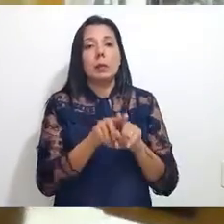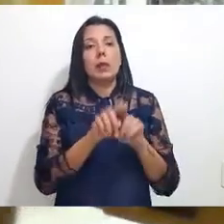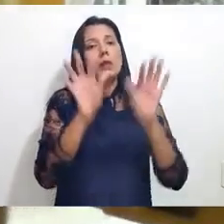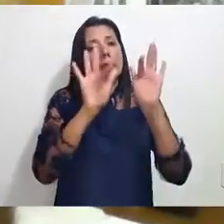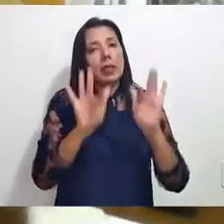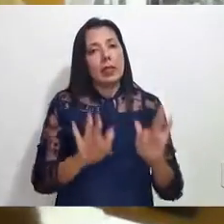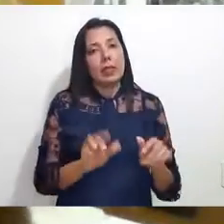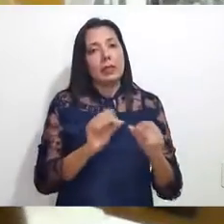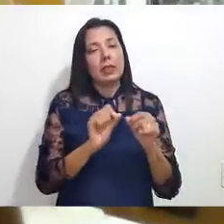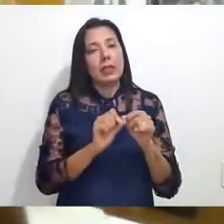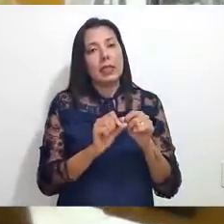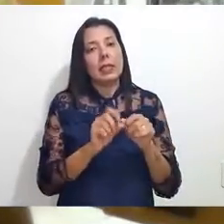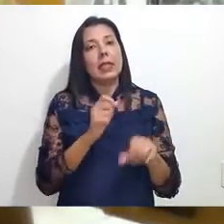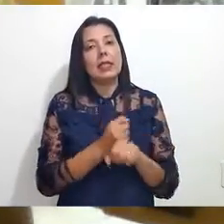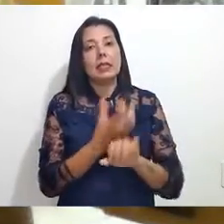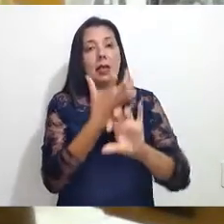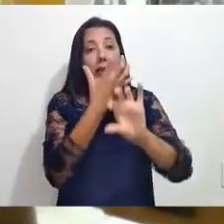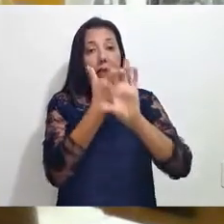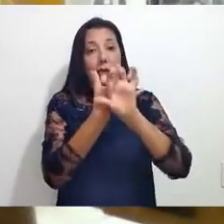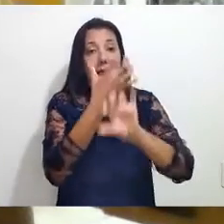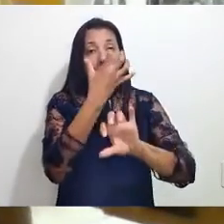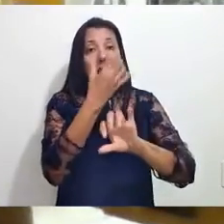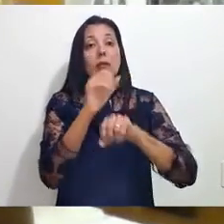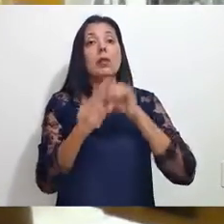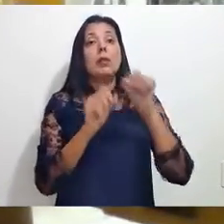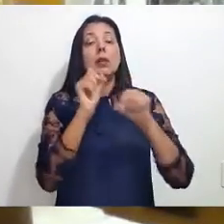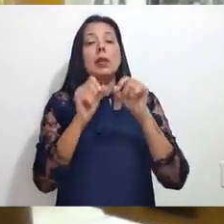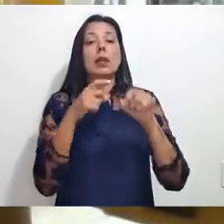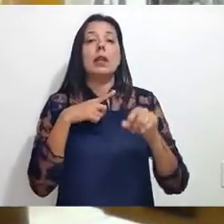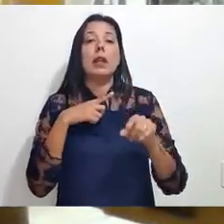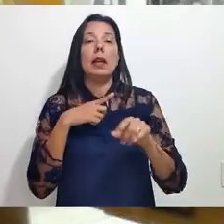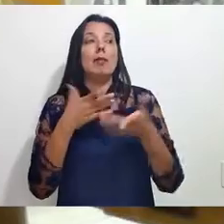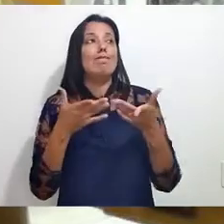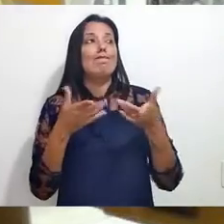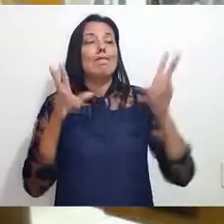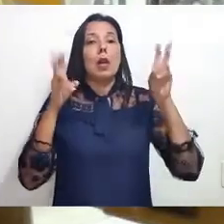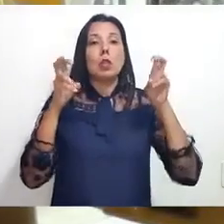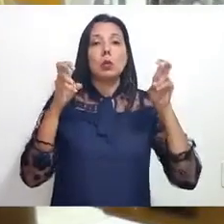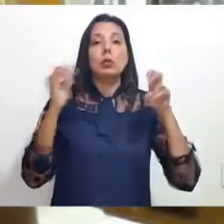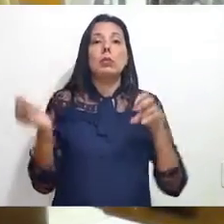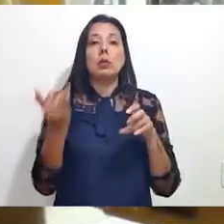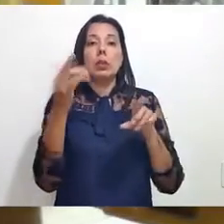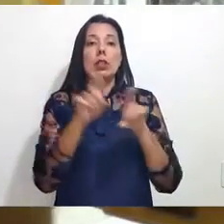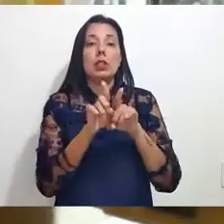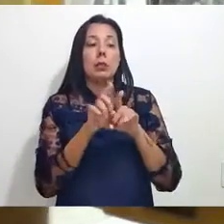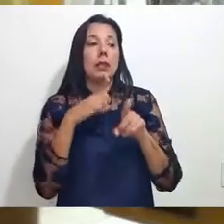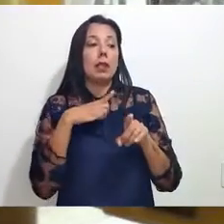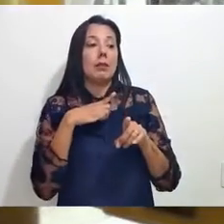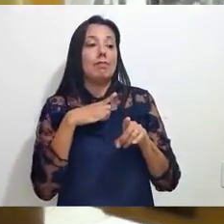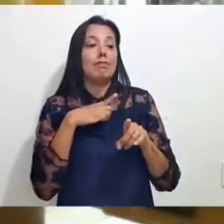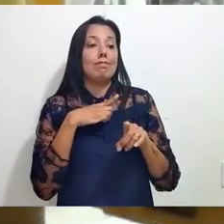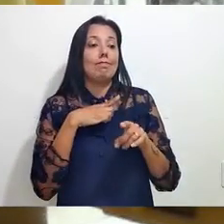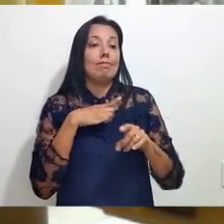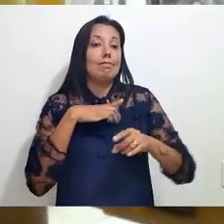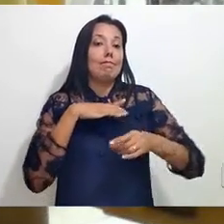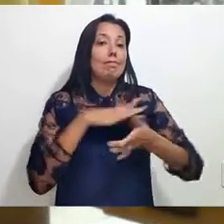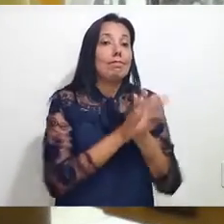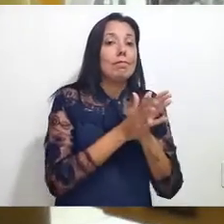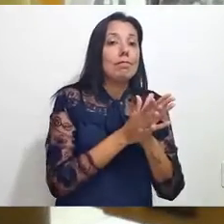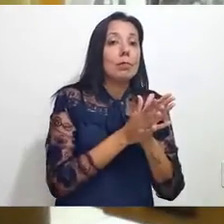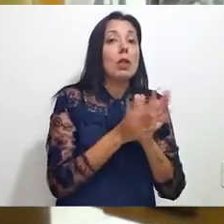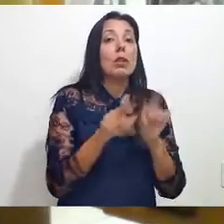independente da sexualidade, independente do gênero, que a gente possa olhar com esse olhar carinhoso, sim. E assim, enquanto conselheira